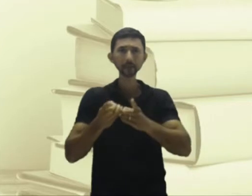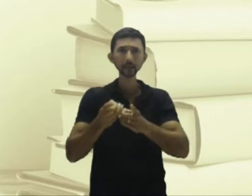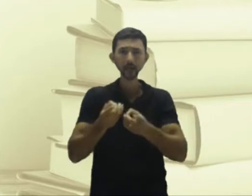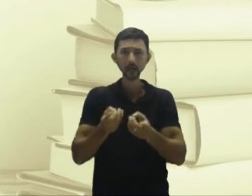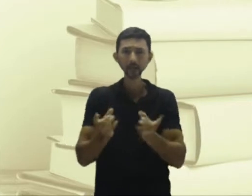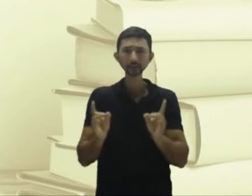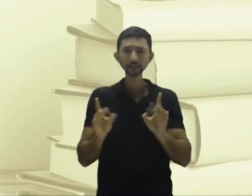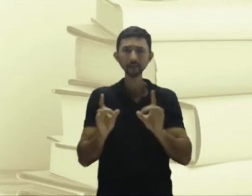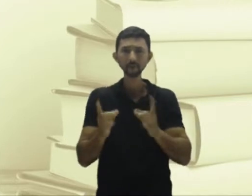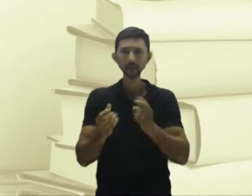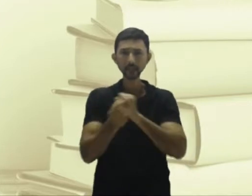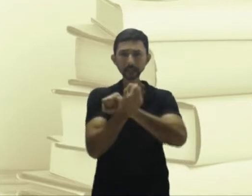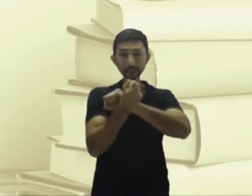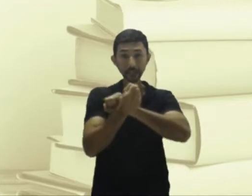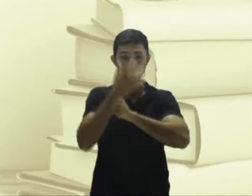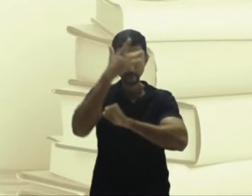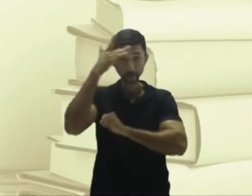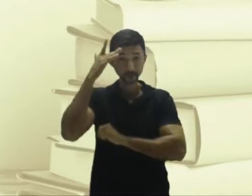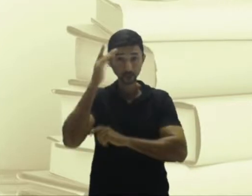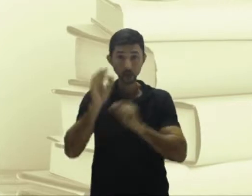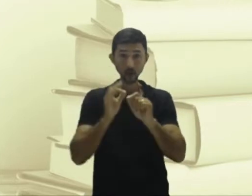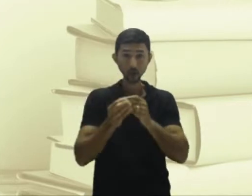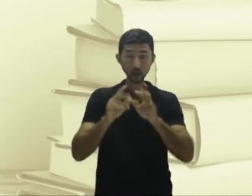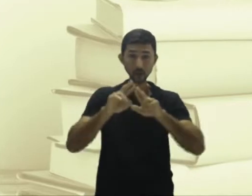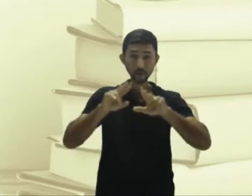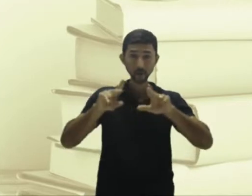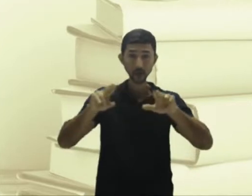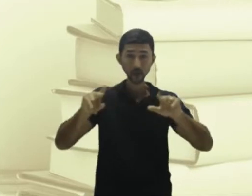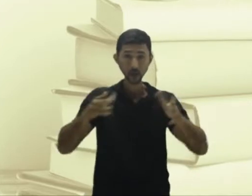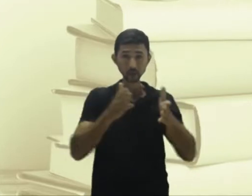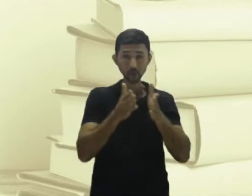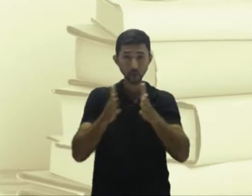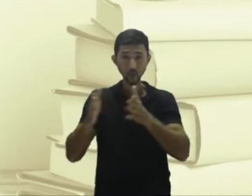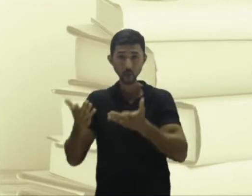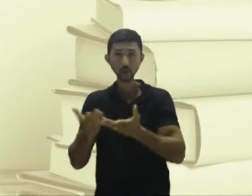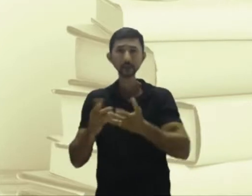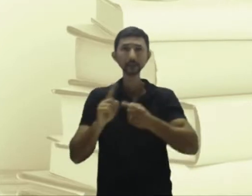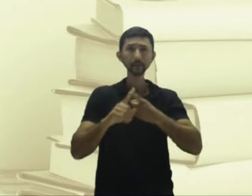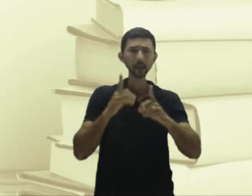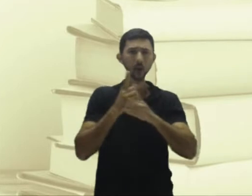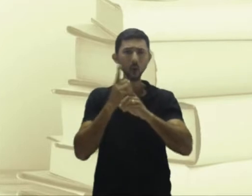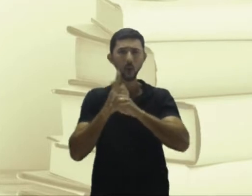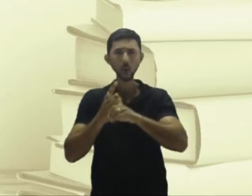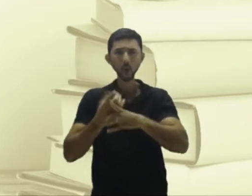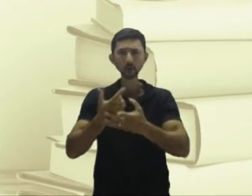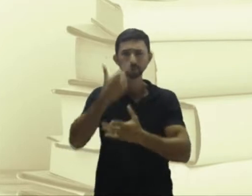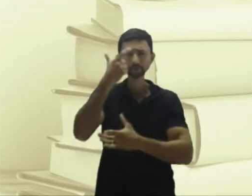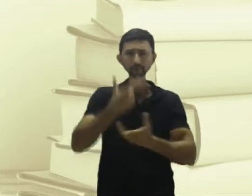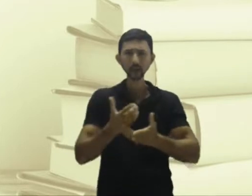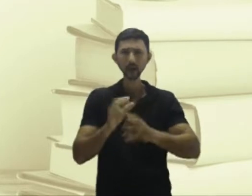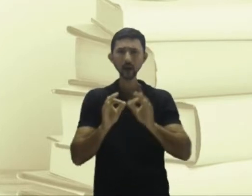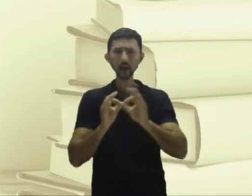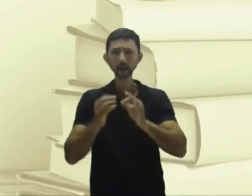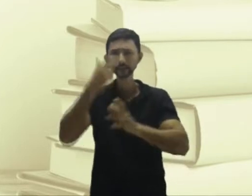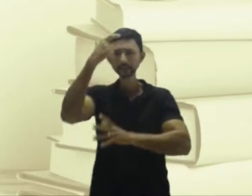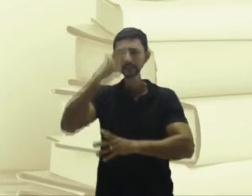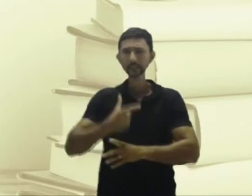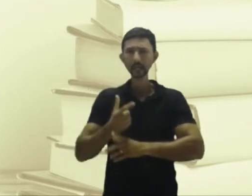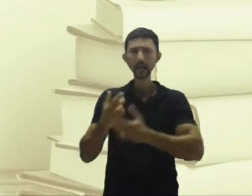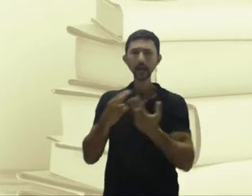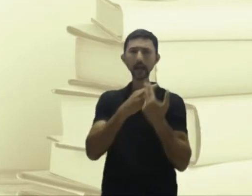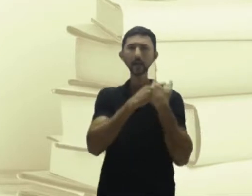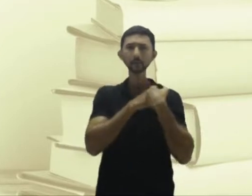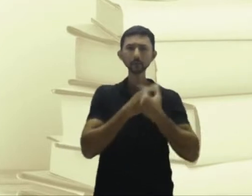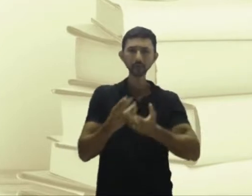de escravizados em suas diferentes fases, identificando os agentes responsáveis